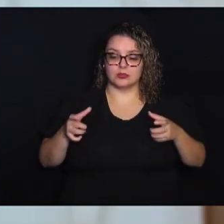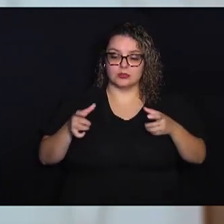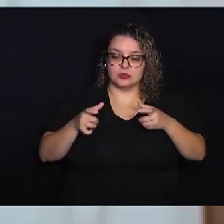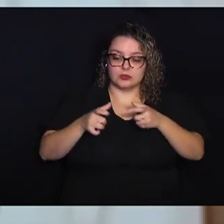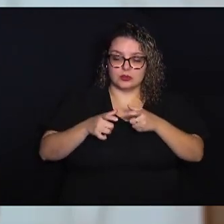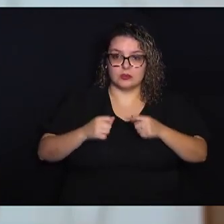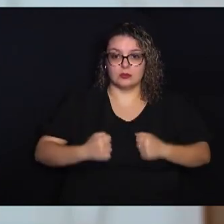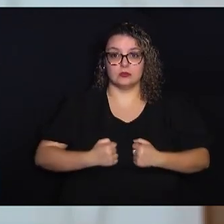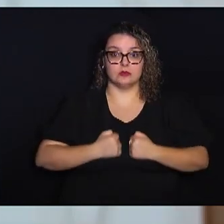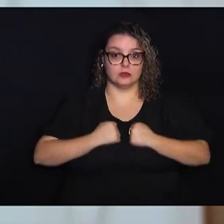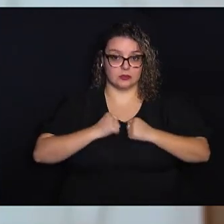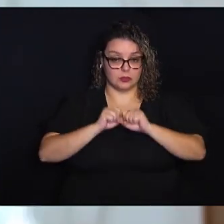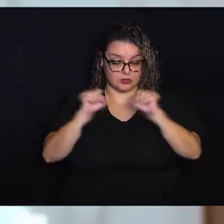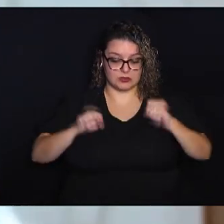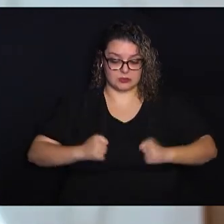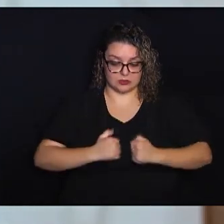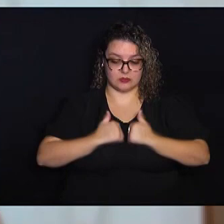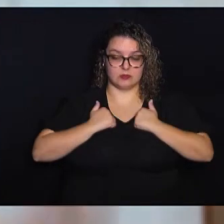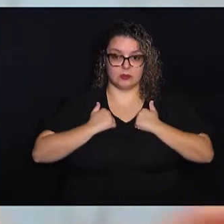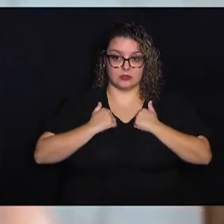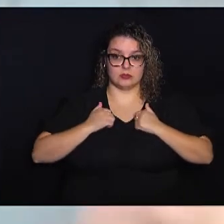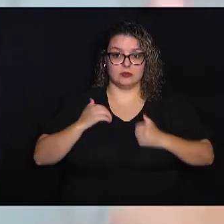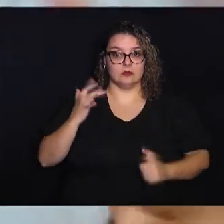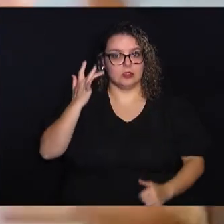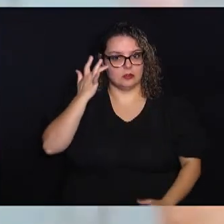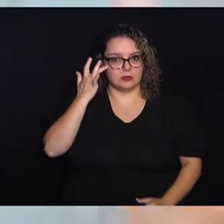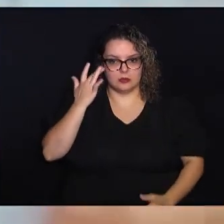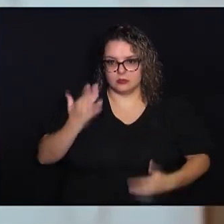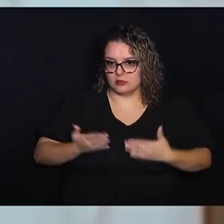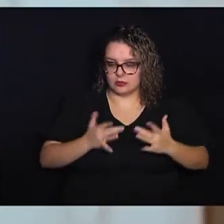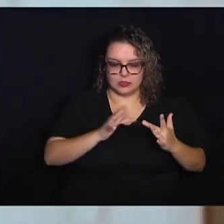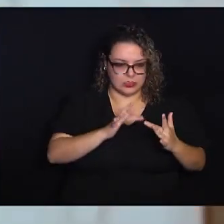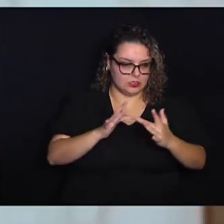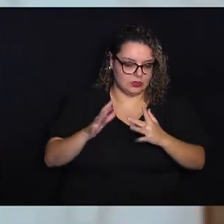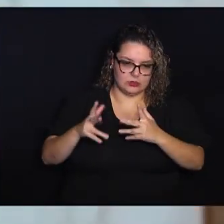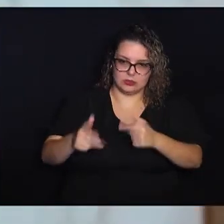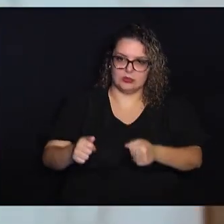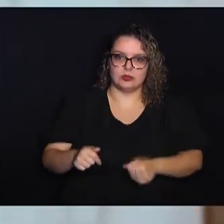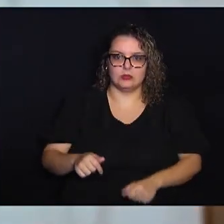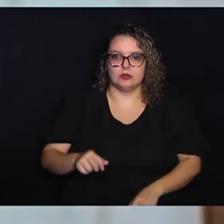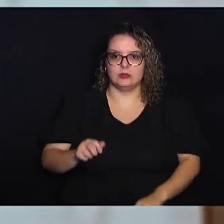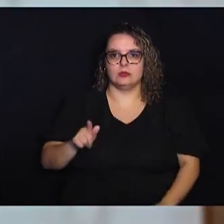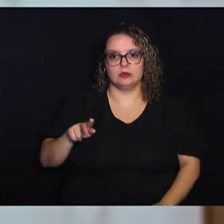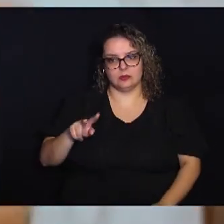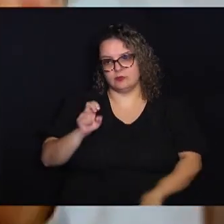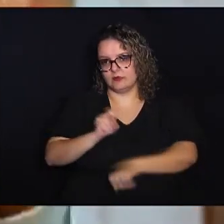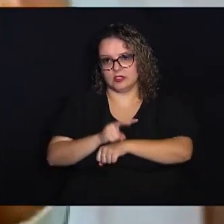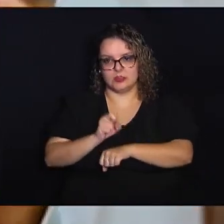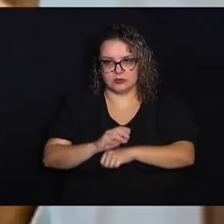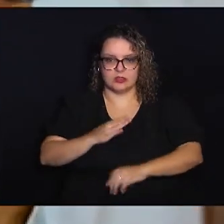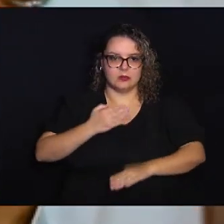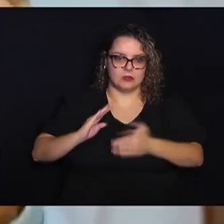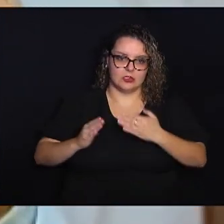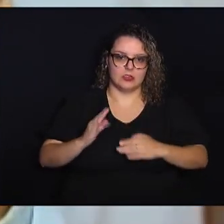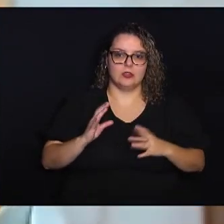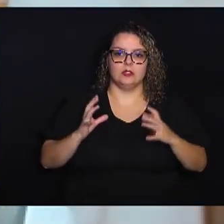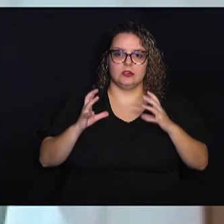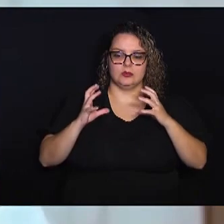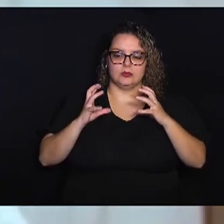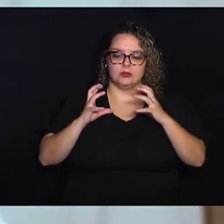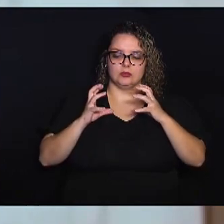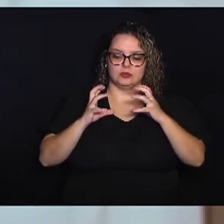mais maduro, e aí ele já lidou, já teve contato com todos esses vírus e bactérias, etc. E